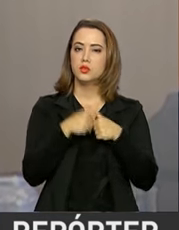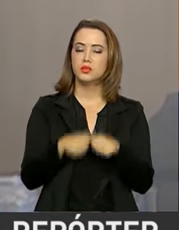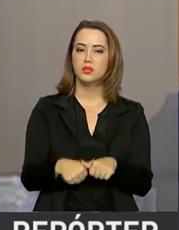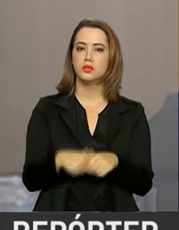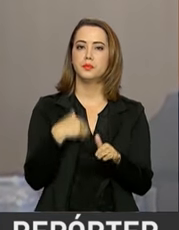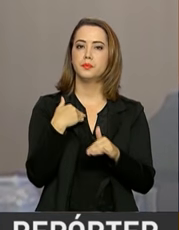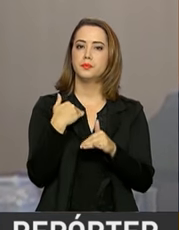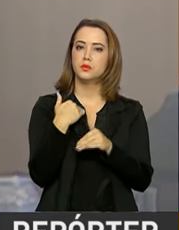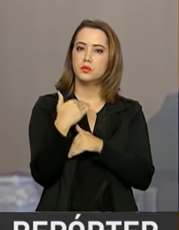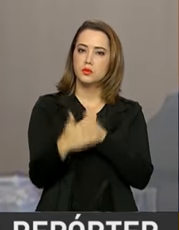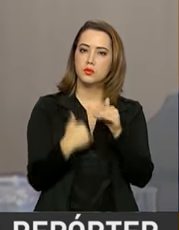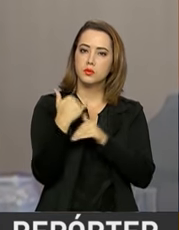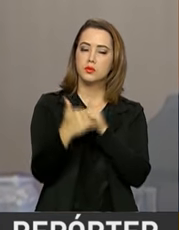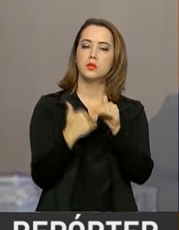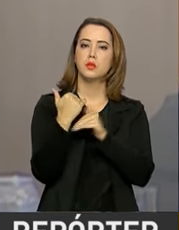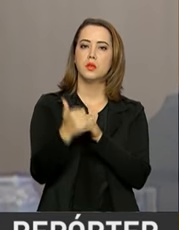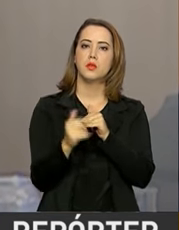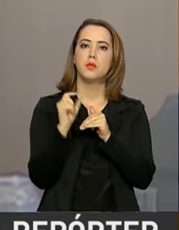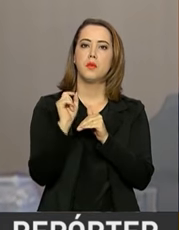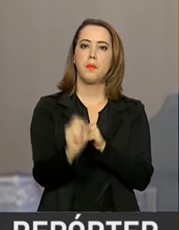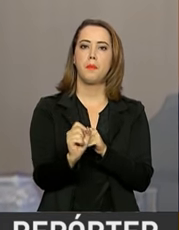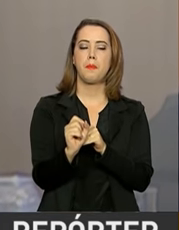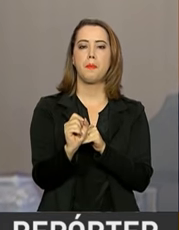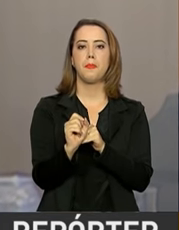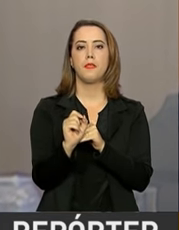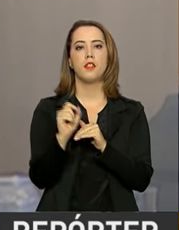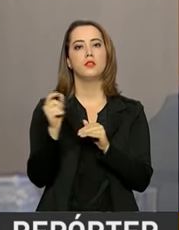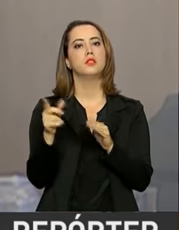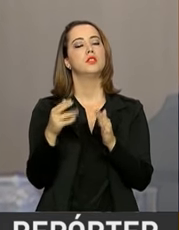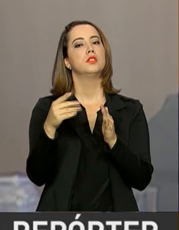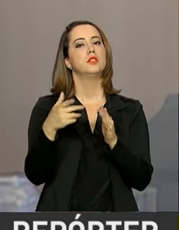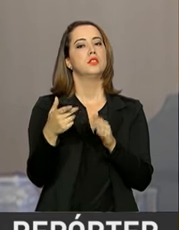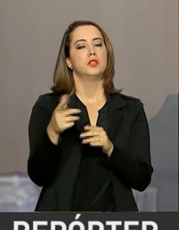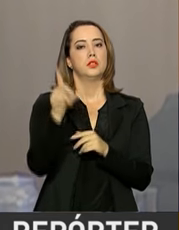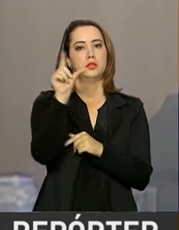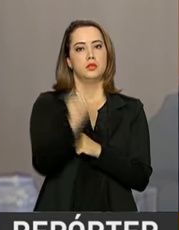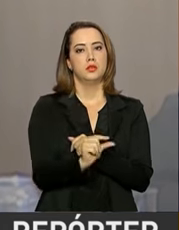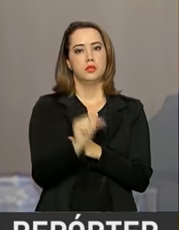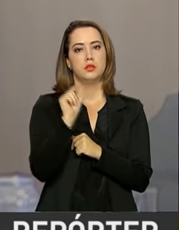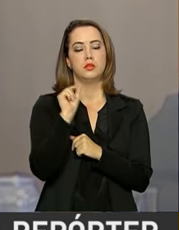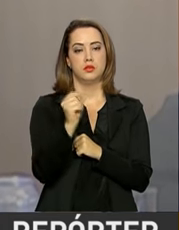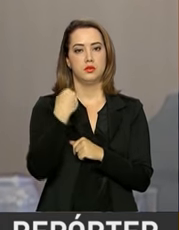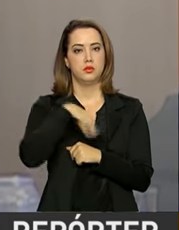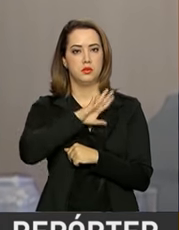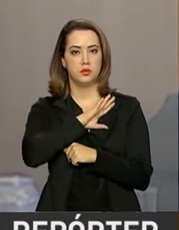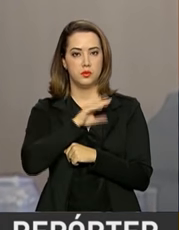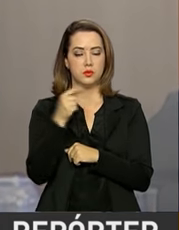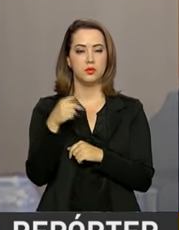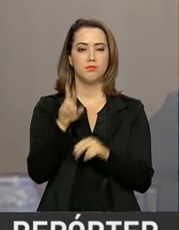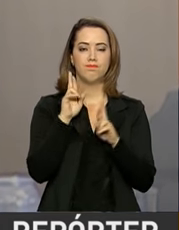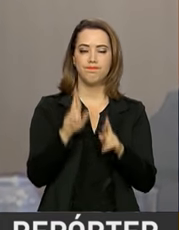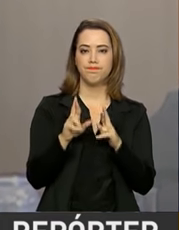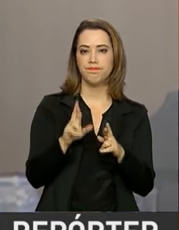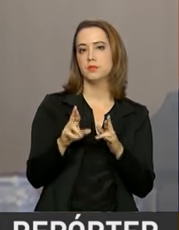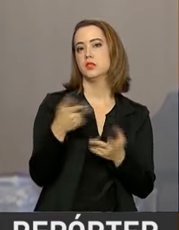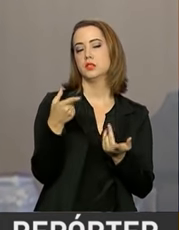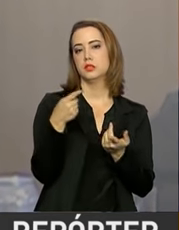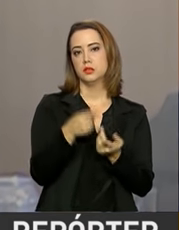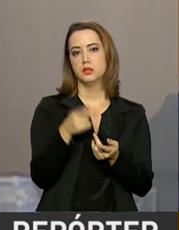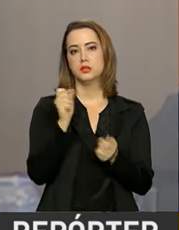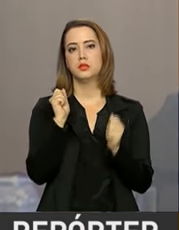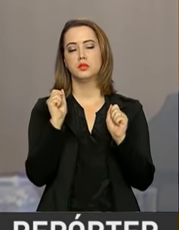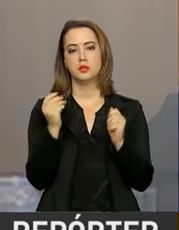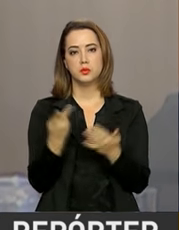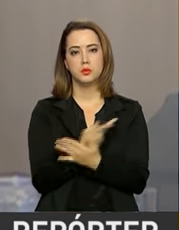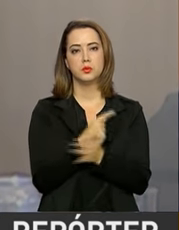criando condições para a redução da taxa de juros ou não? Acho que todos nós esperamos que as condições